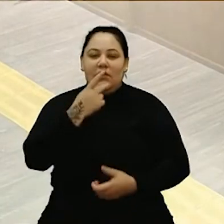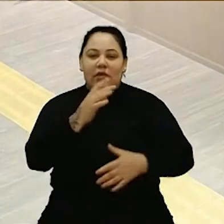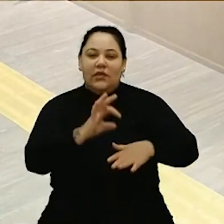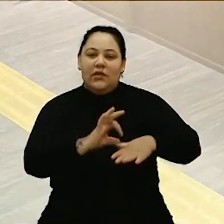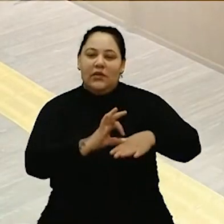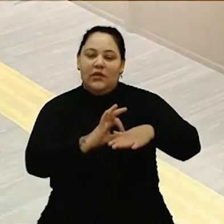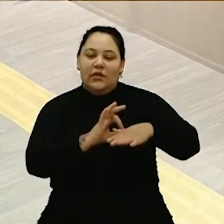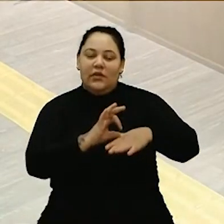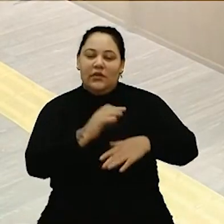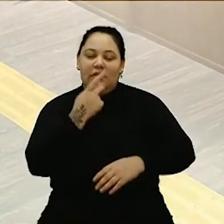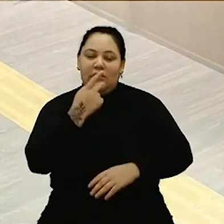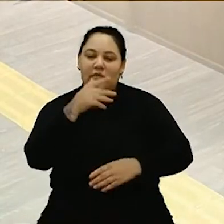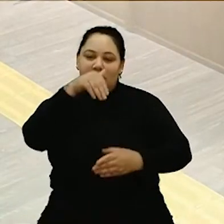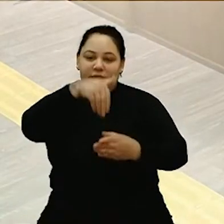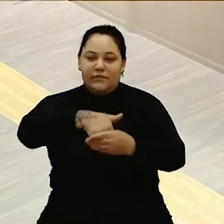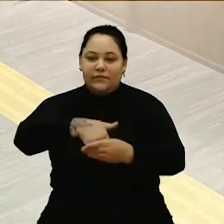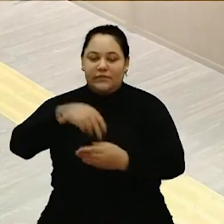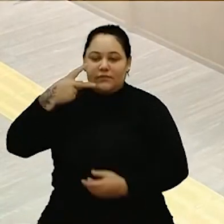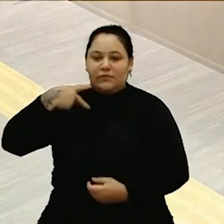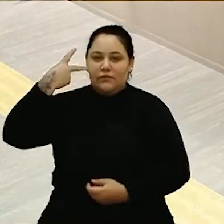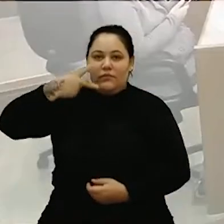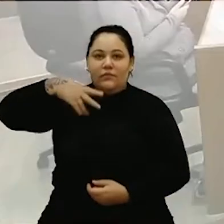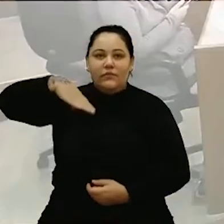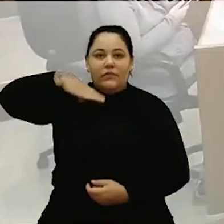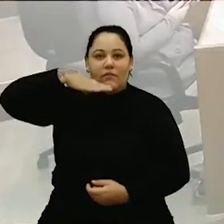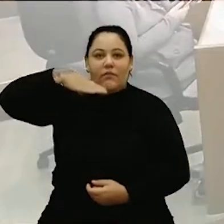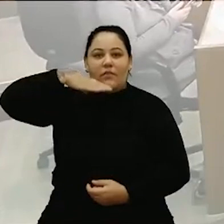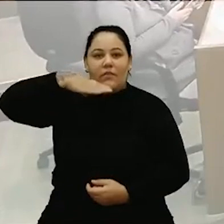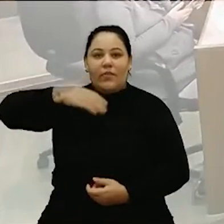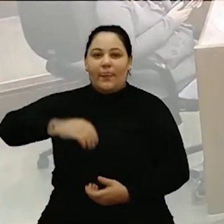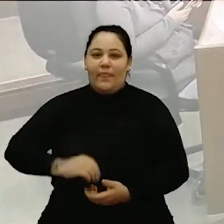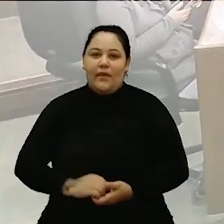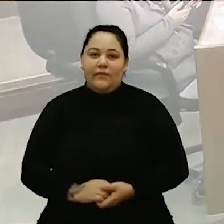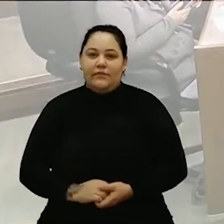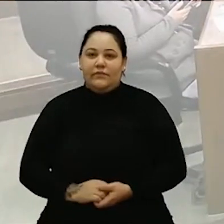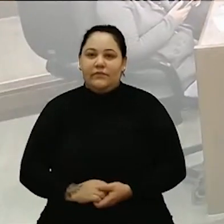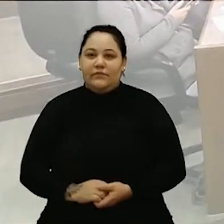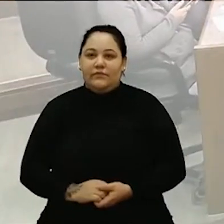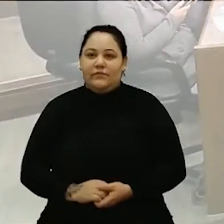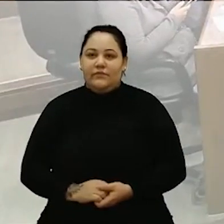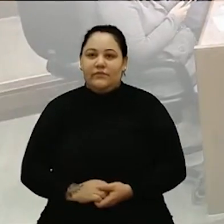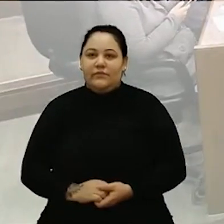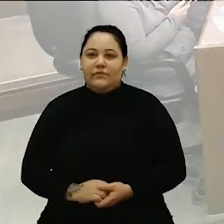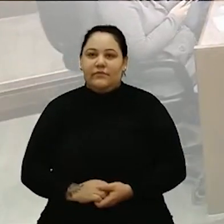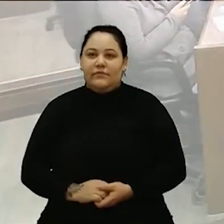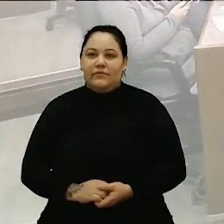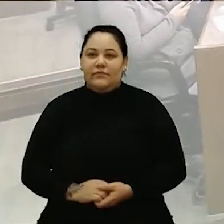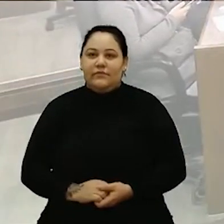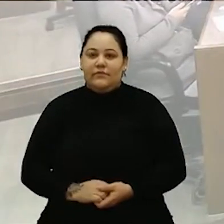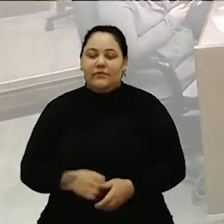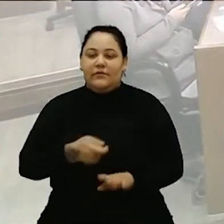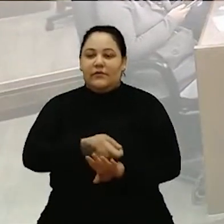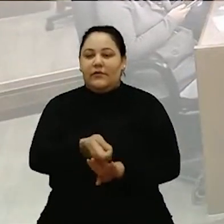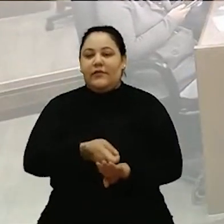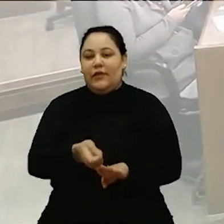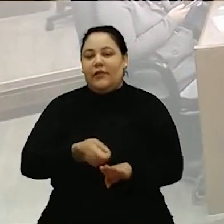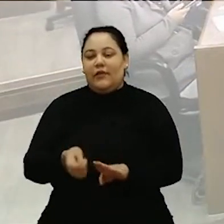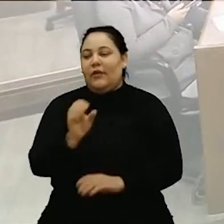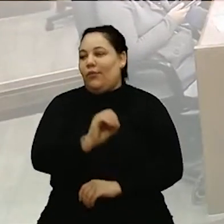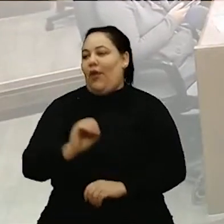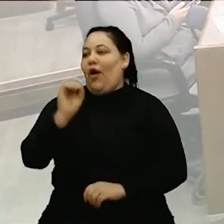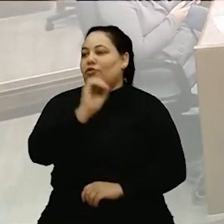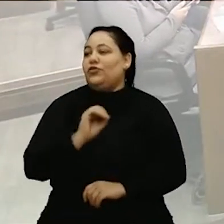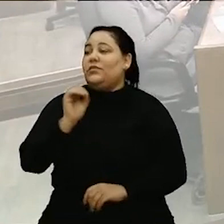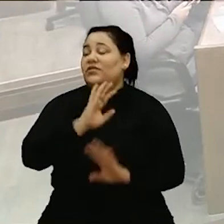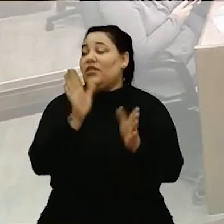Em declaração de voto, vereador Bortola. A fake news é fantástica. Já começa pela fake news.